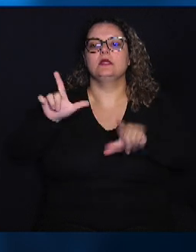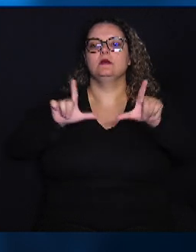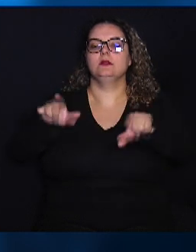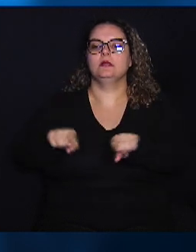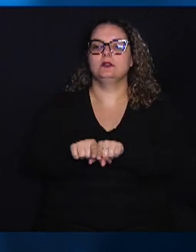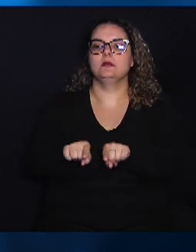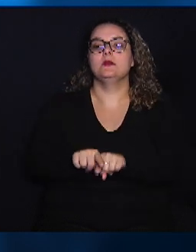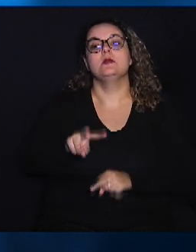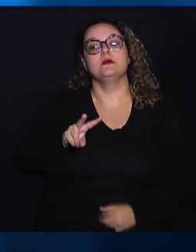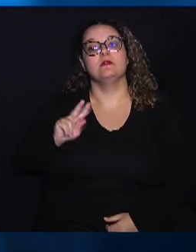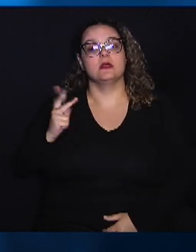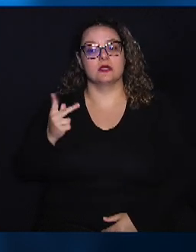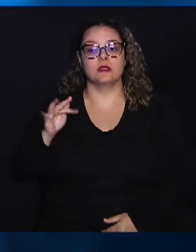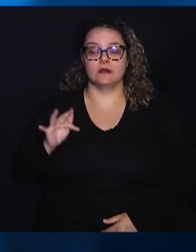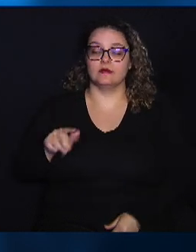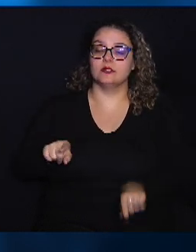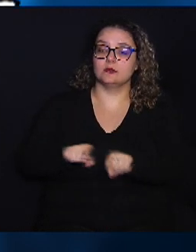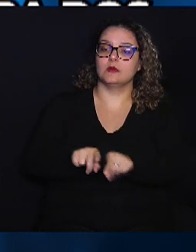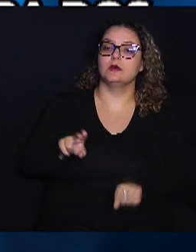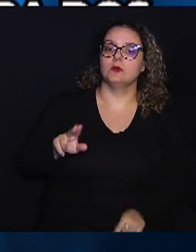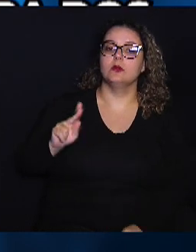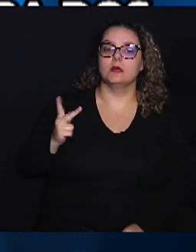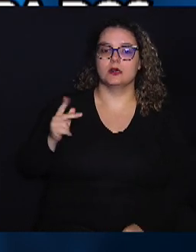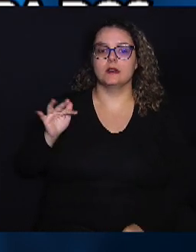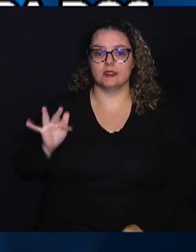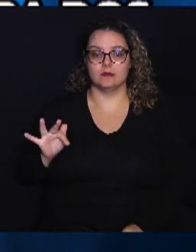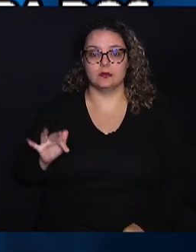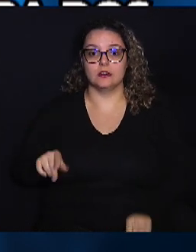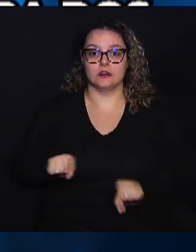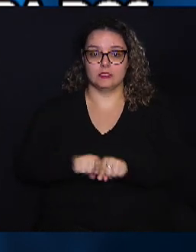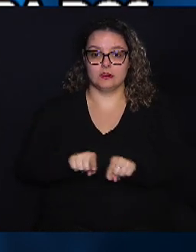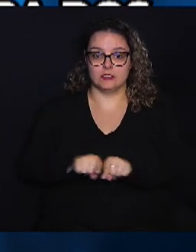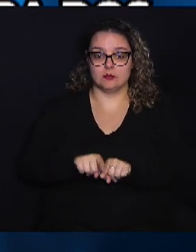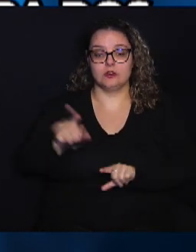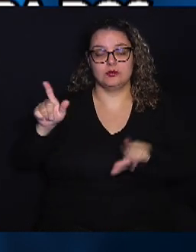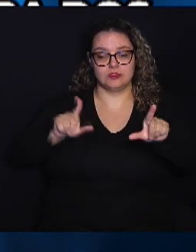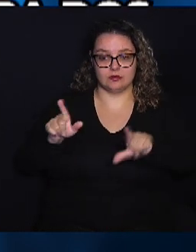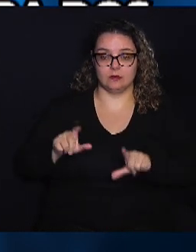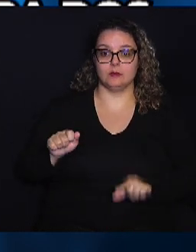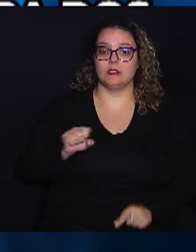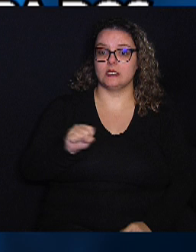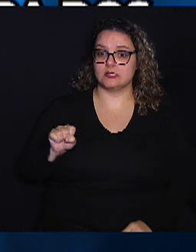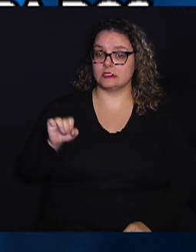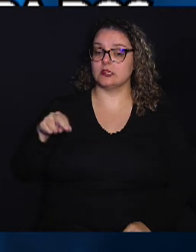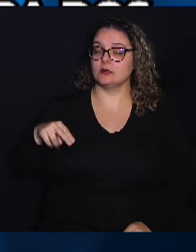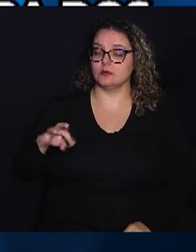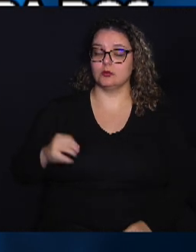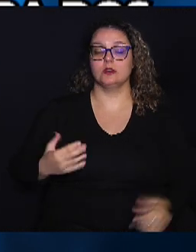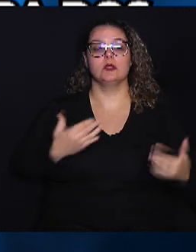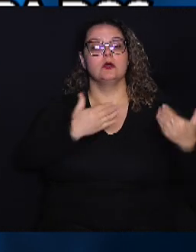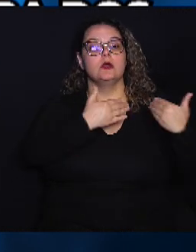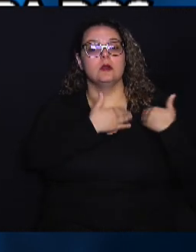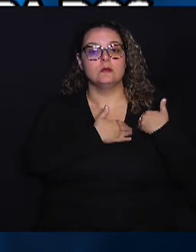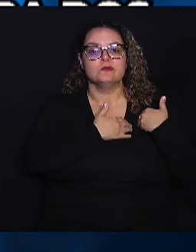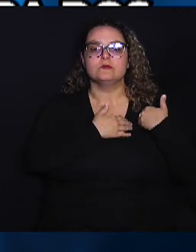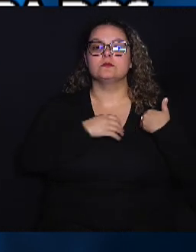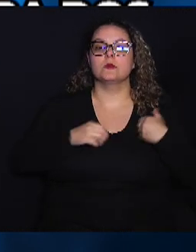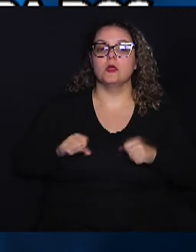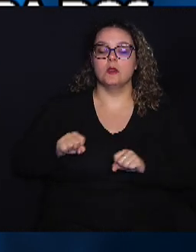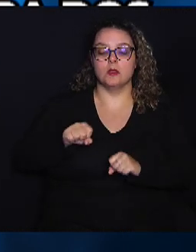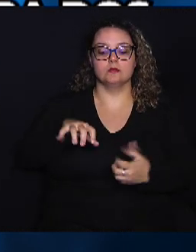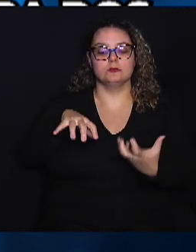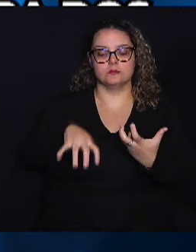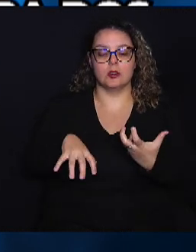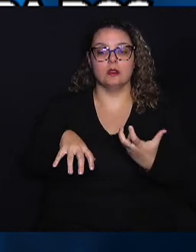em VHF e UHF, e também nos canais de TV por assinatura, que estão sob a responsabilidade do Senado Federal,